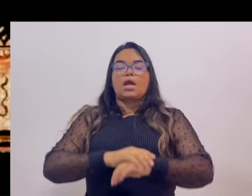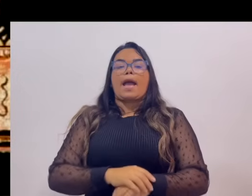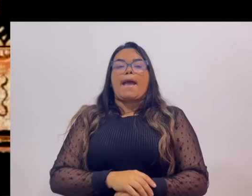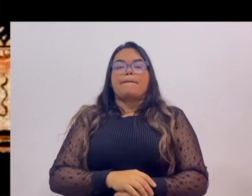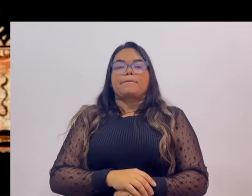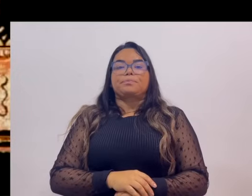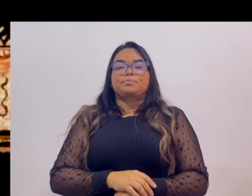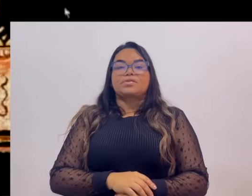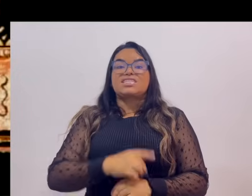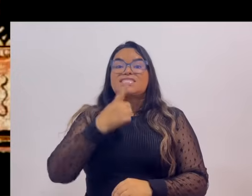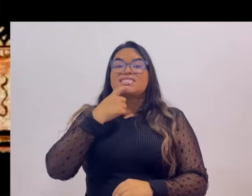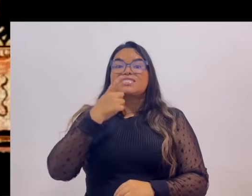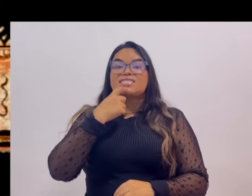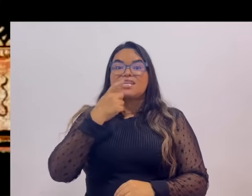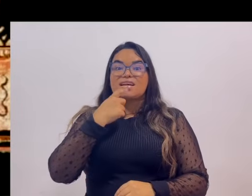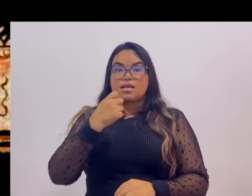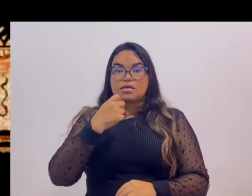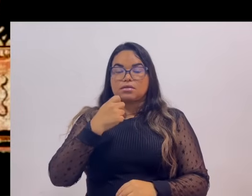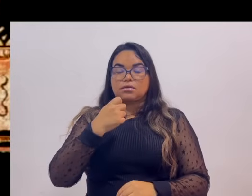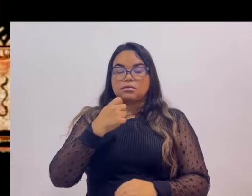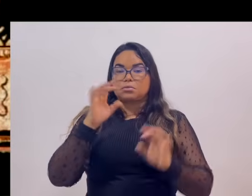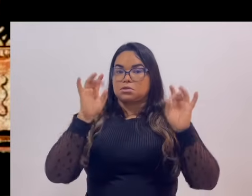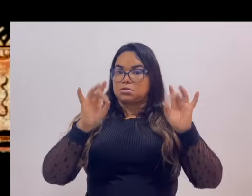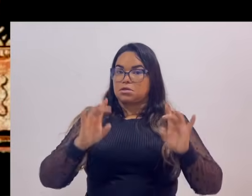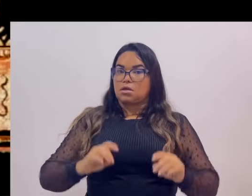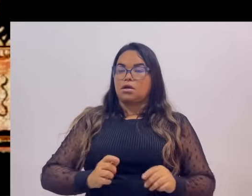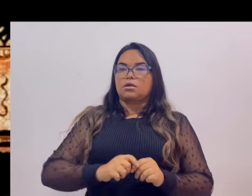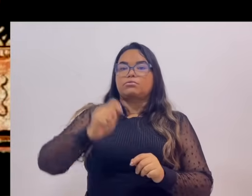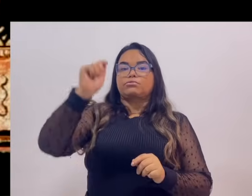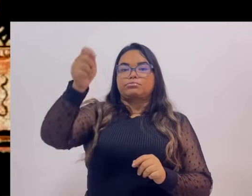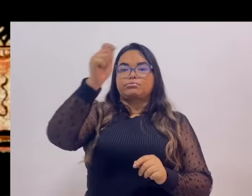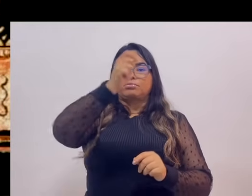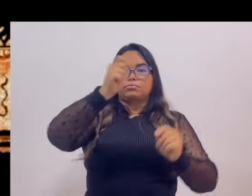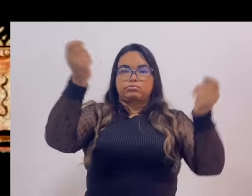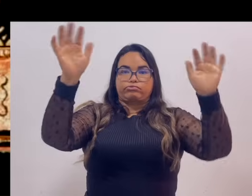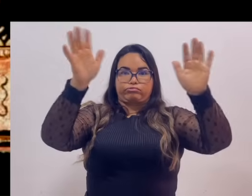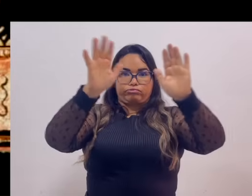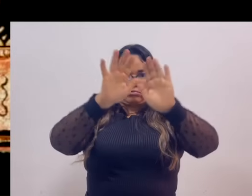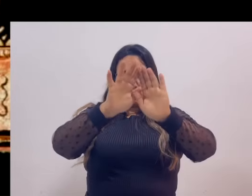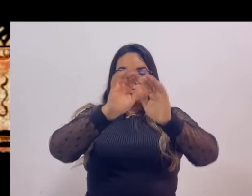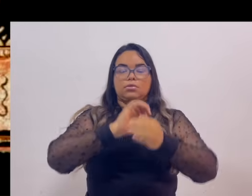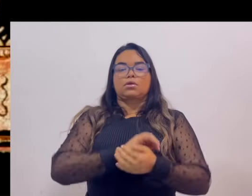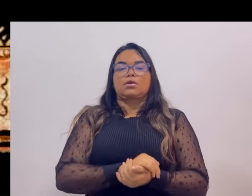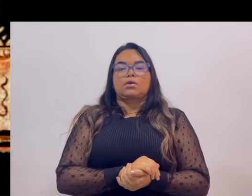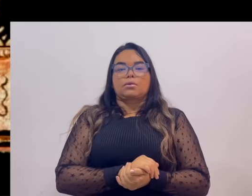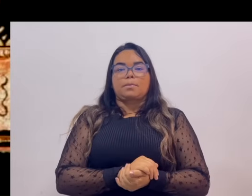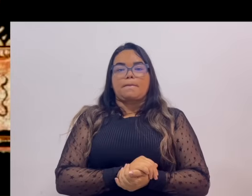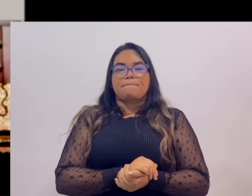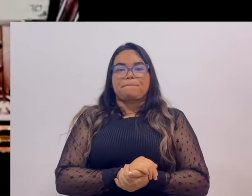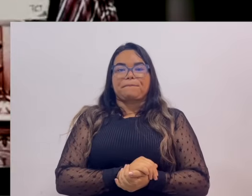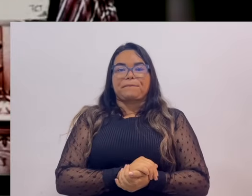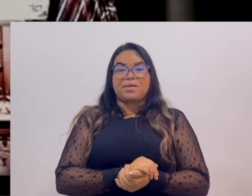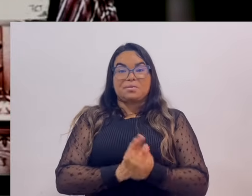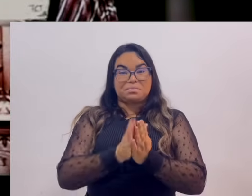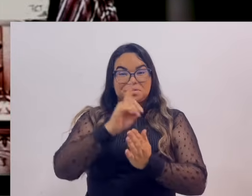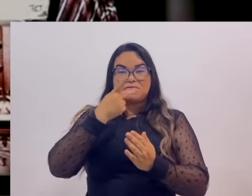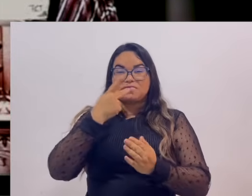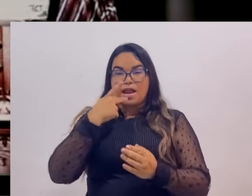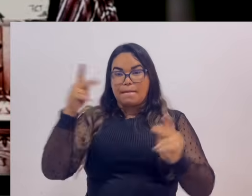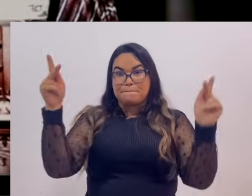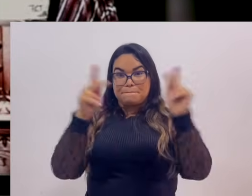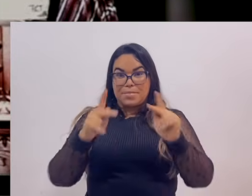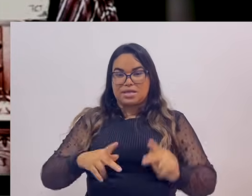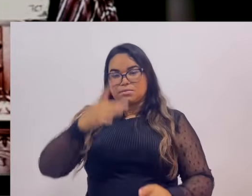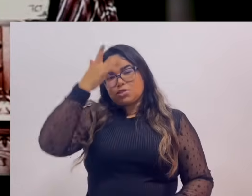aqui ele entrava e aspergia o sangue especial no véu que continha evidentemente os dez